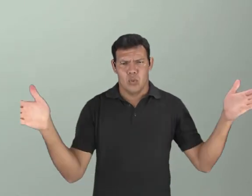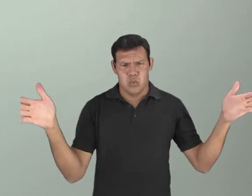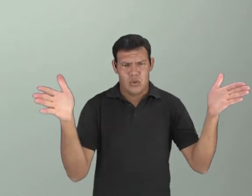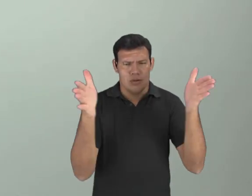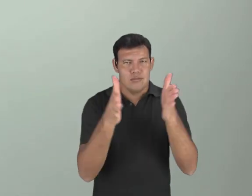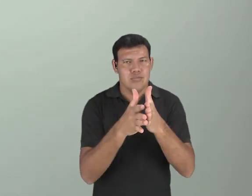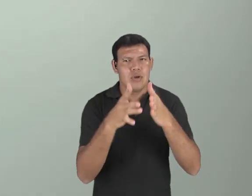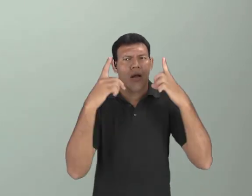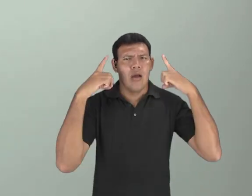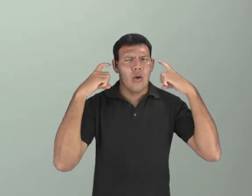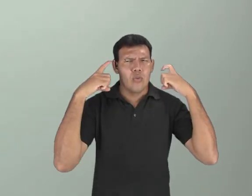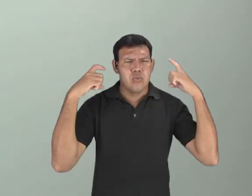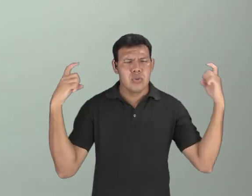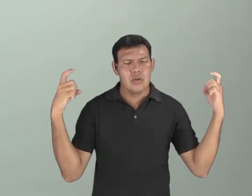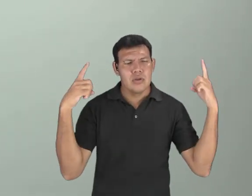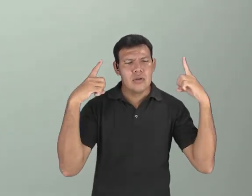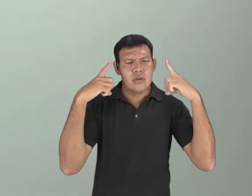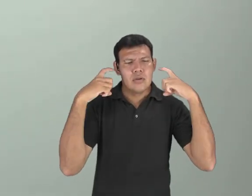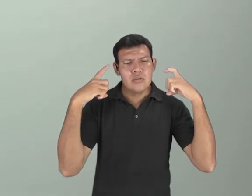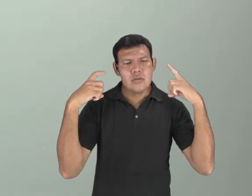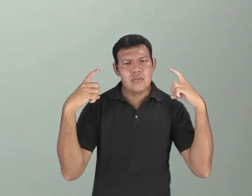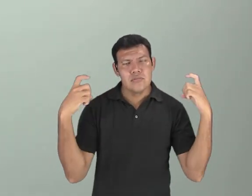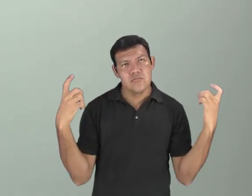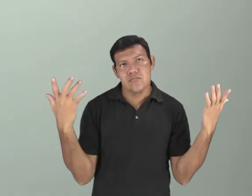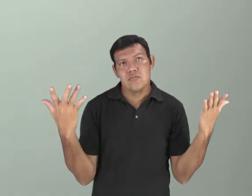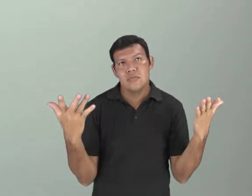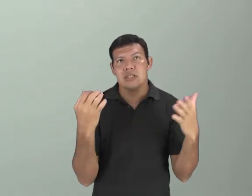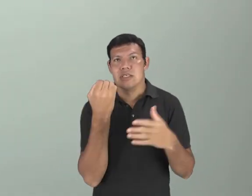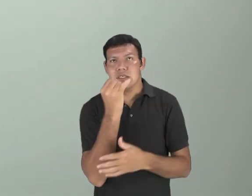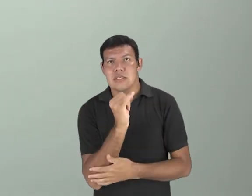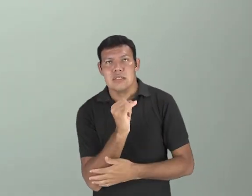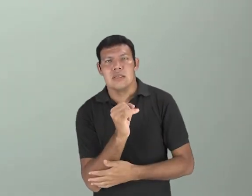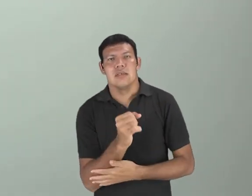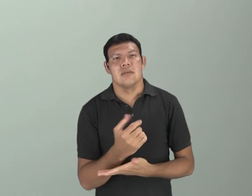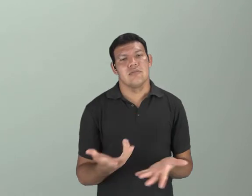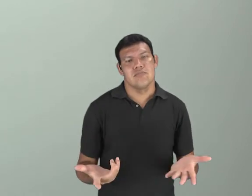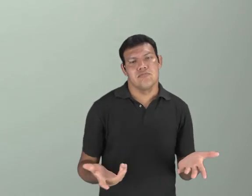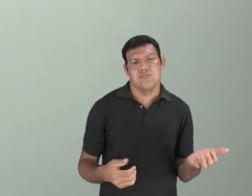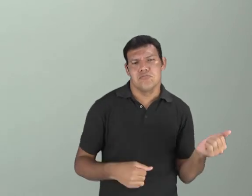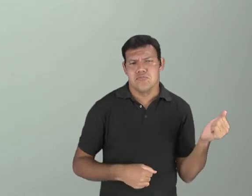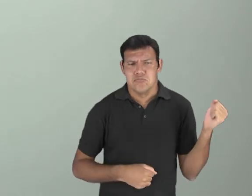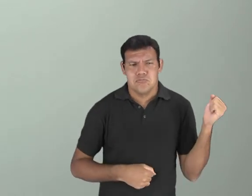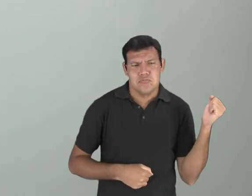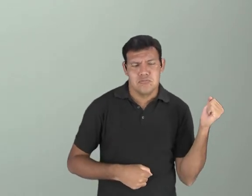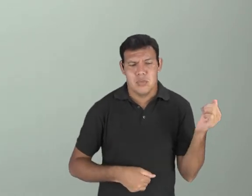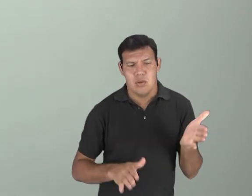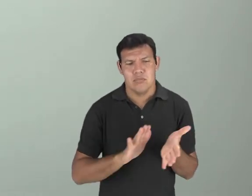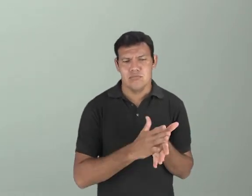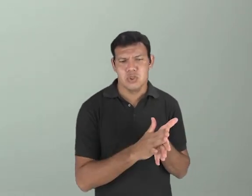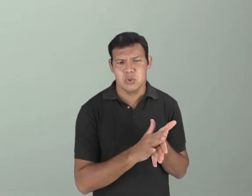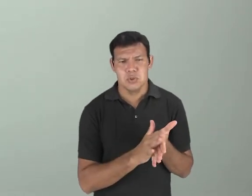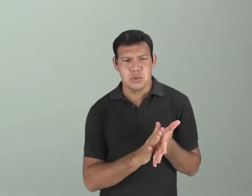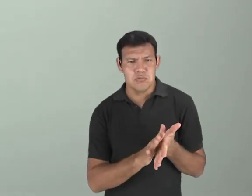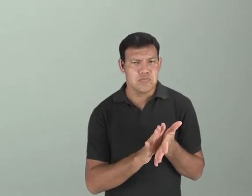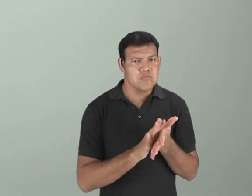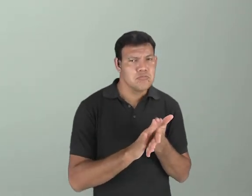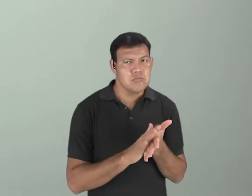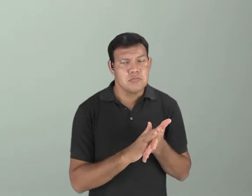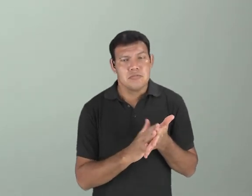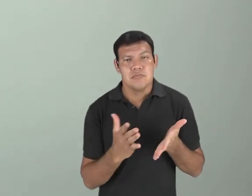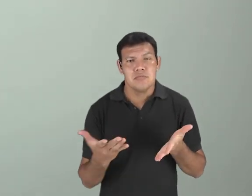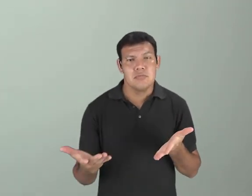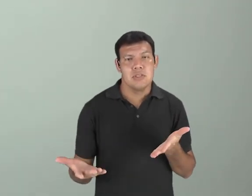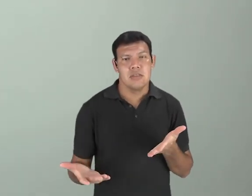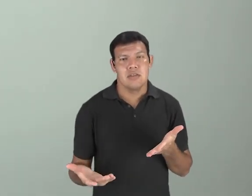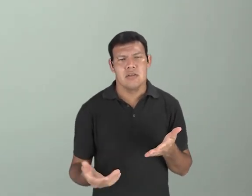movimento dessa música. Se o ritmo é de bolero, se o ritmo é de samba, se o ritmo é